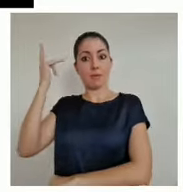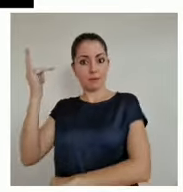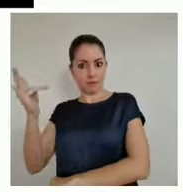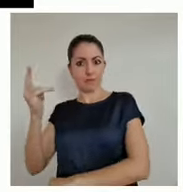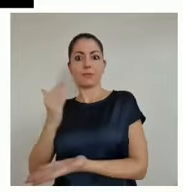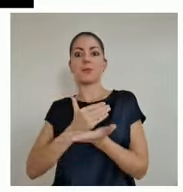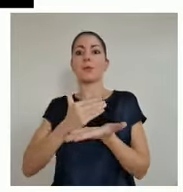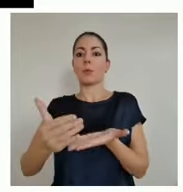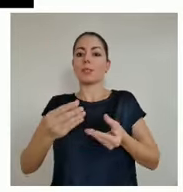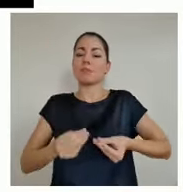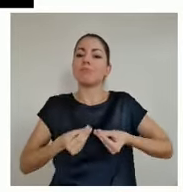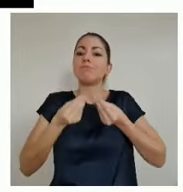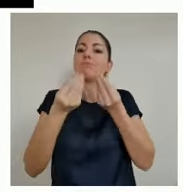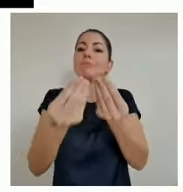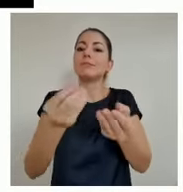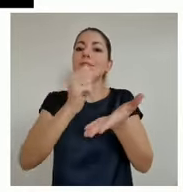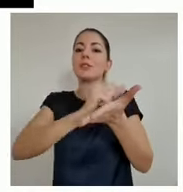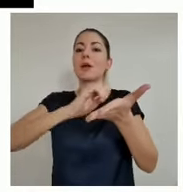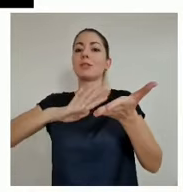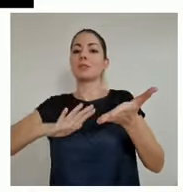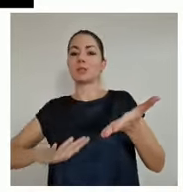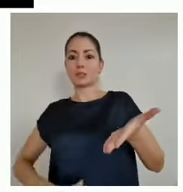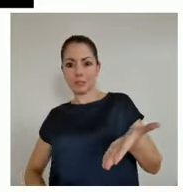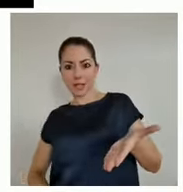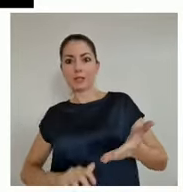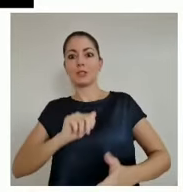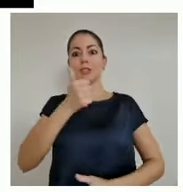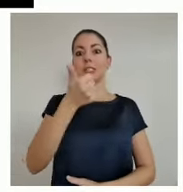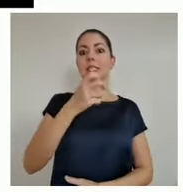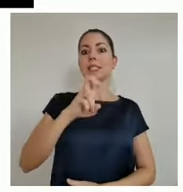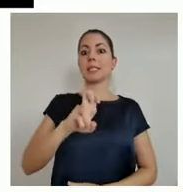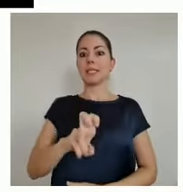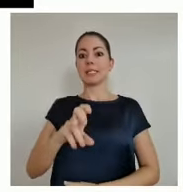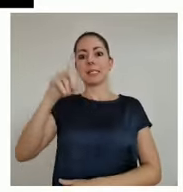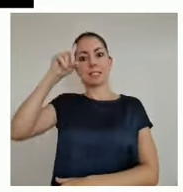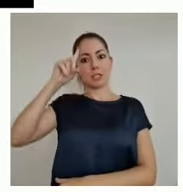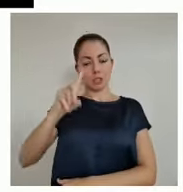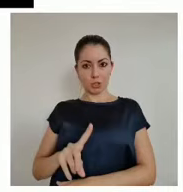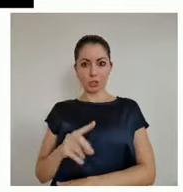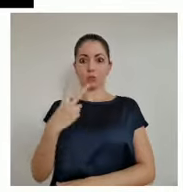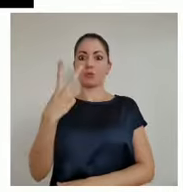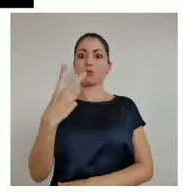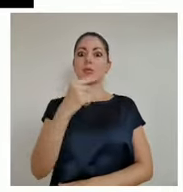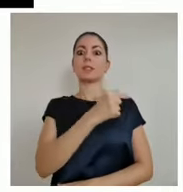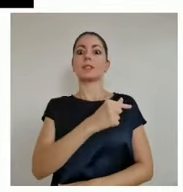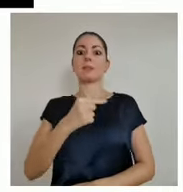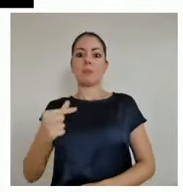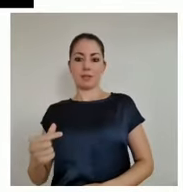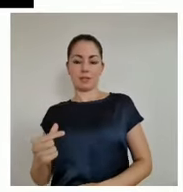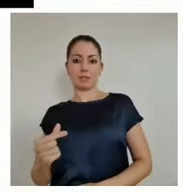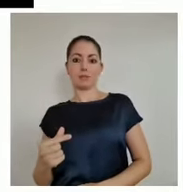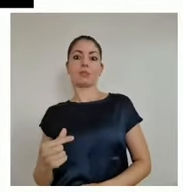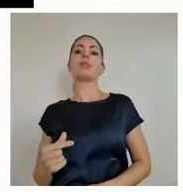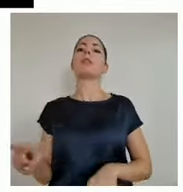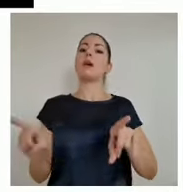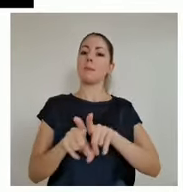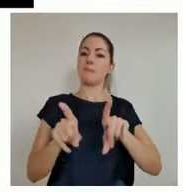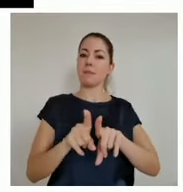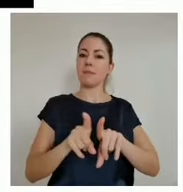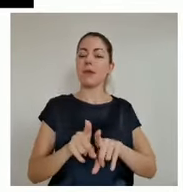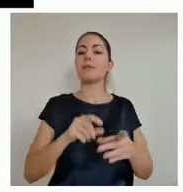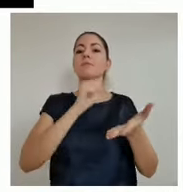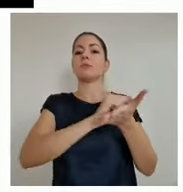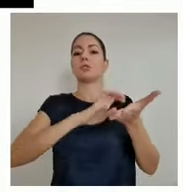realizando a entrega da semana 2 e semana 3, que já está disponível no nosso portal. E assim vai ser a cada 15 dias, a gente vai